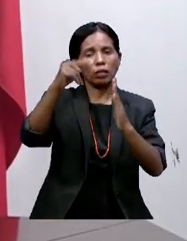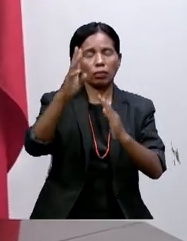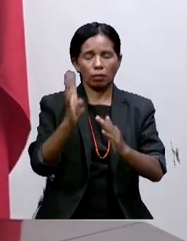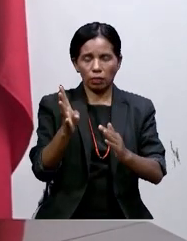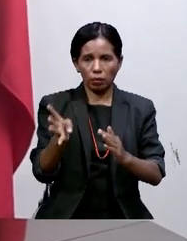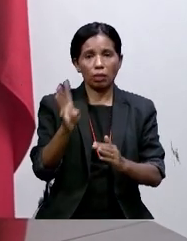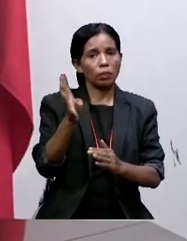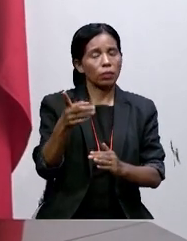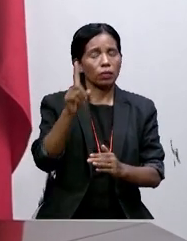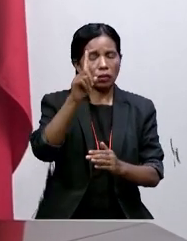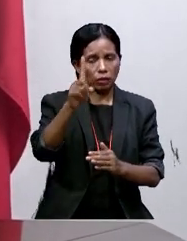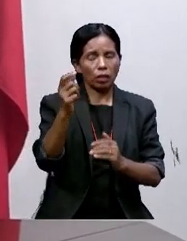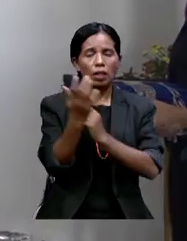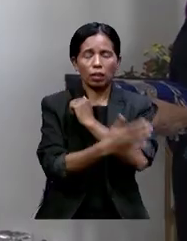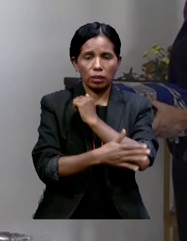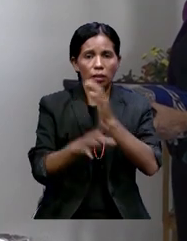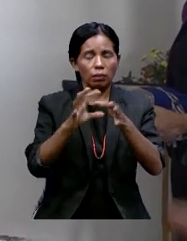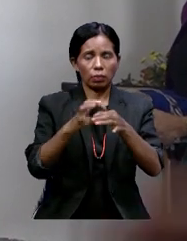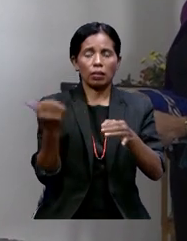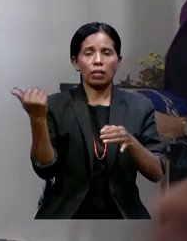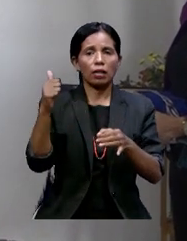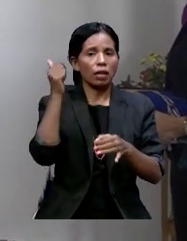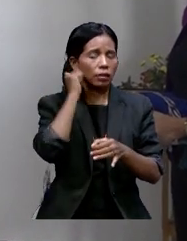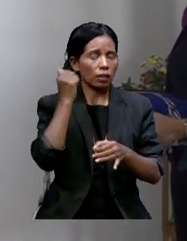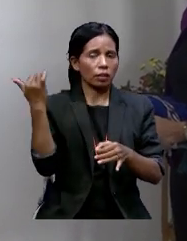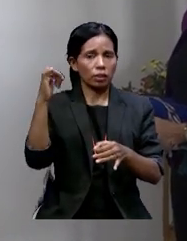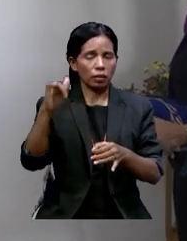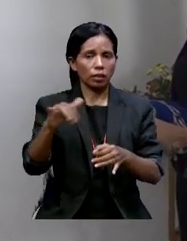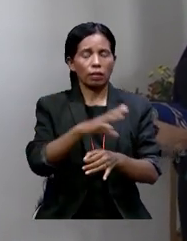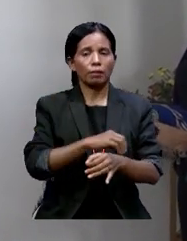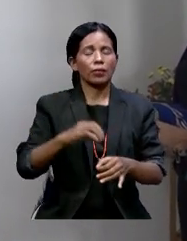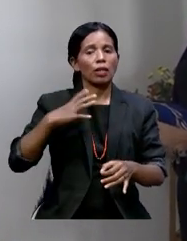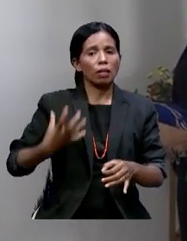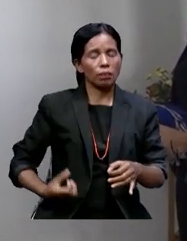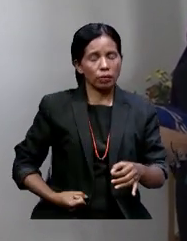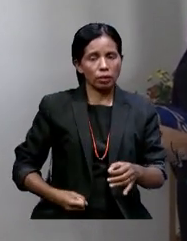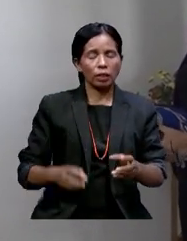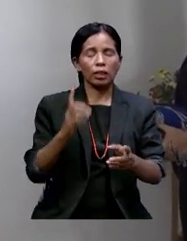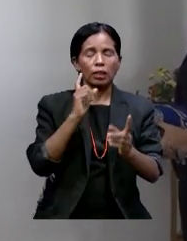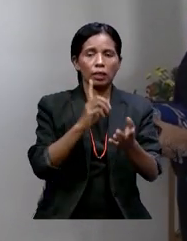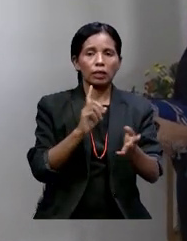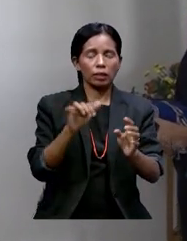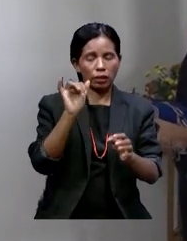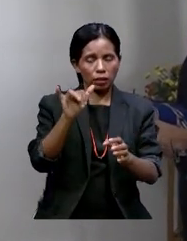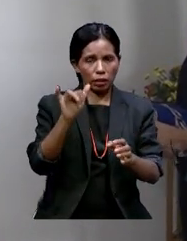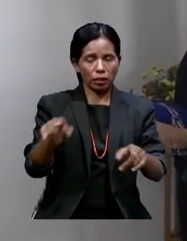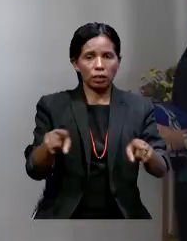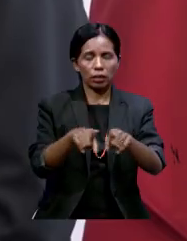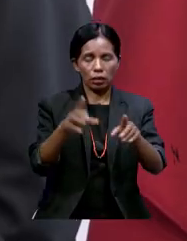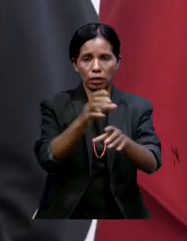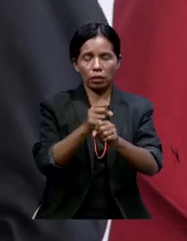hatnul resin ida nasang membru ASEAN sira iha Kamboja konkorda no deklarasimu adejang Timor-Leste ho estatutu hanesan